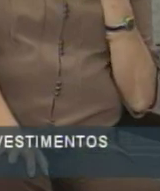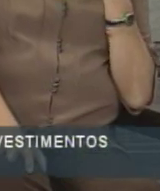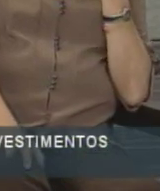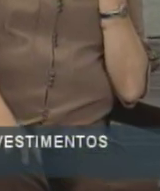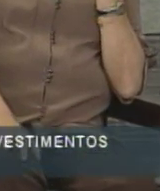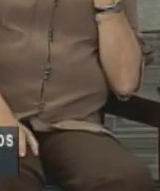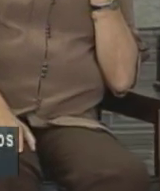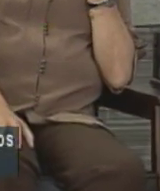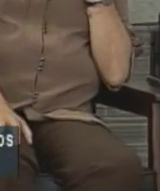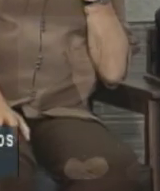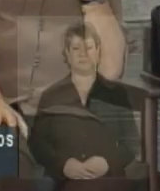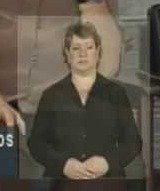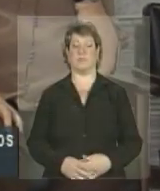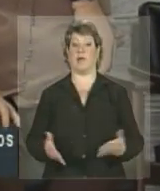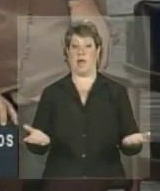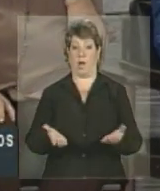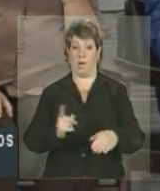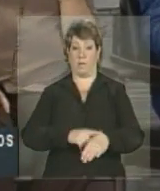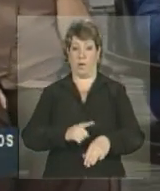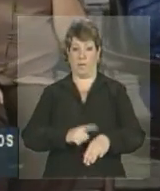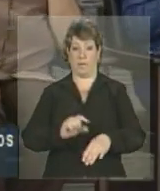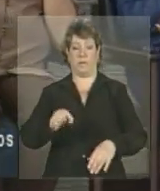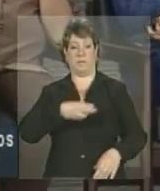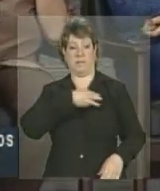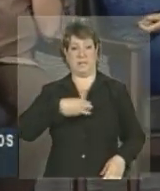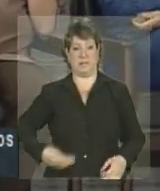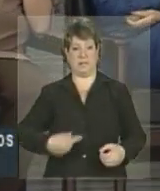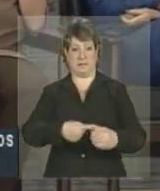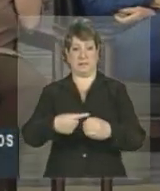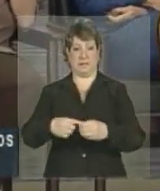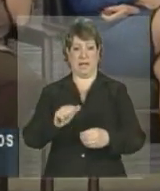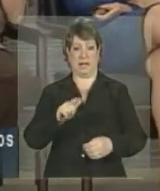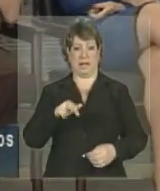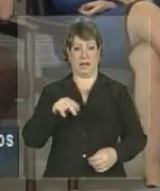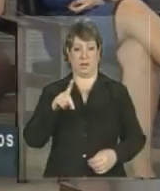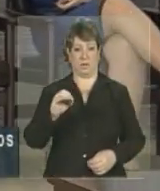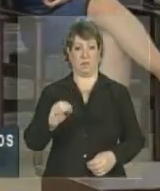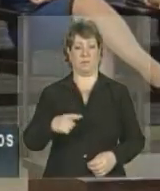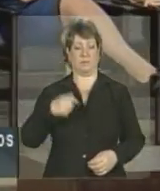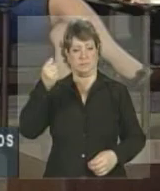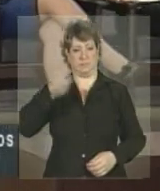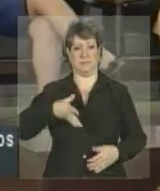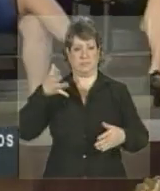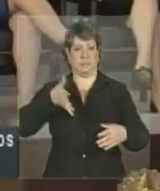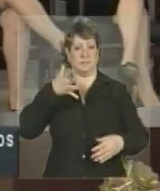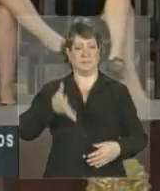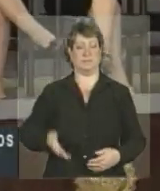Neste momento, ouviremos as palavras do ministro de Estado das Cidades, Agnaldo Ribeiro.